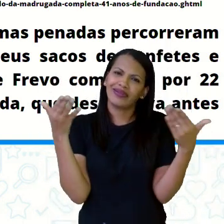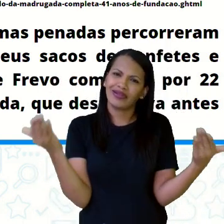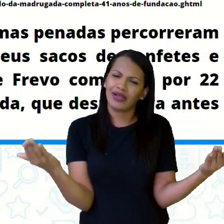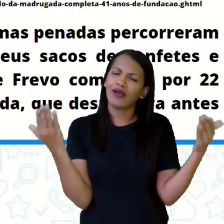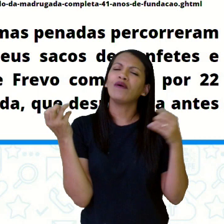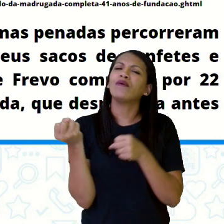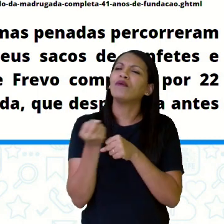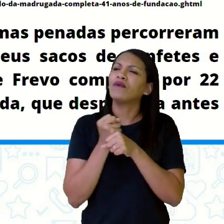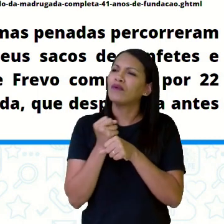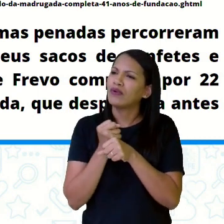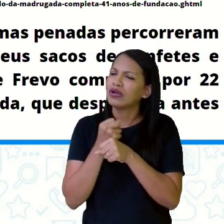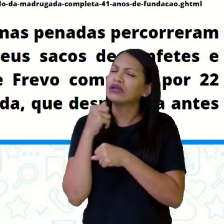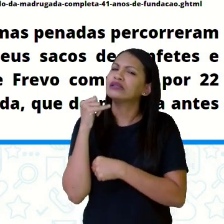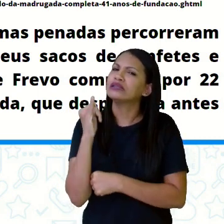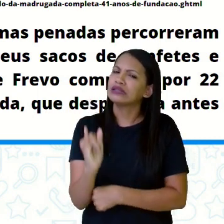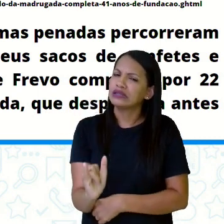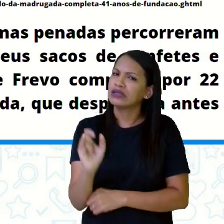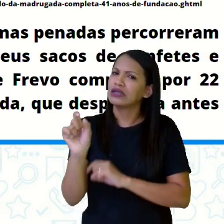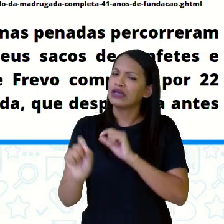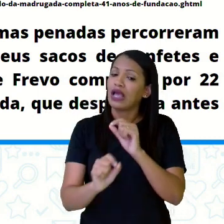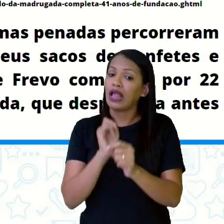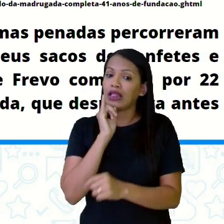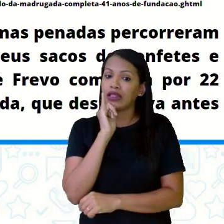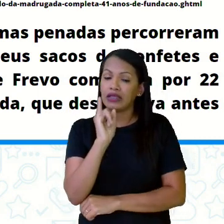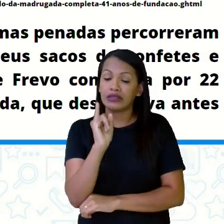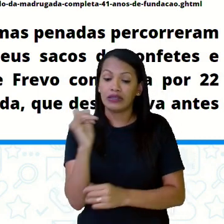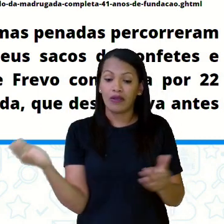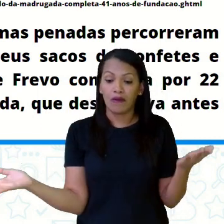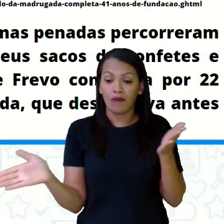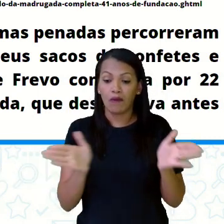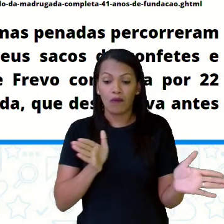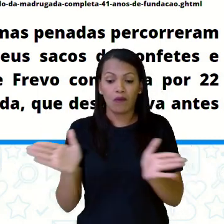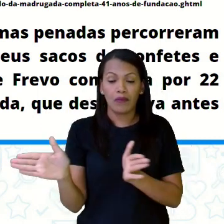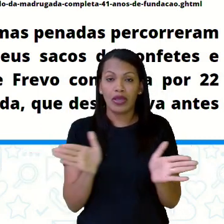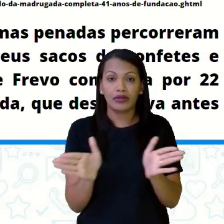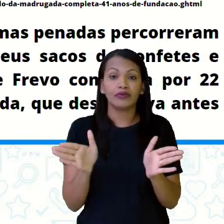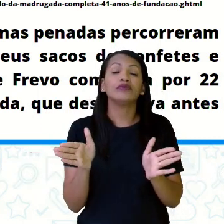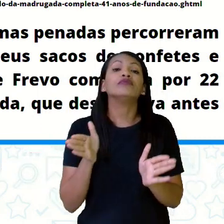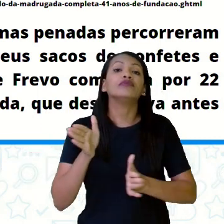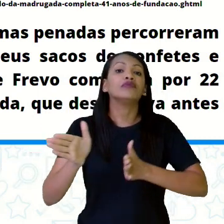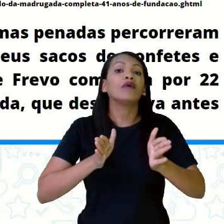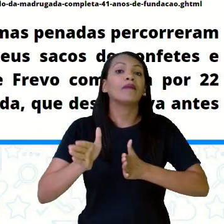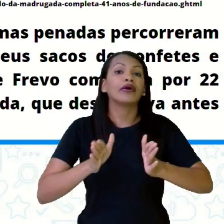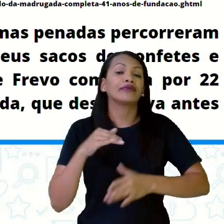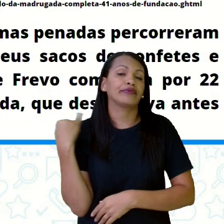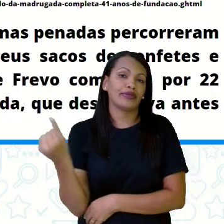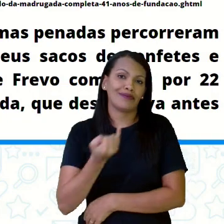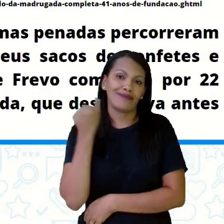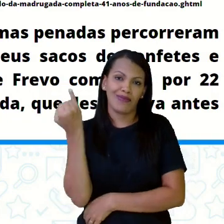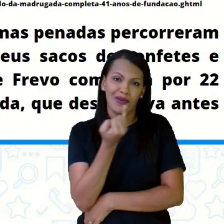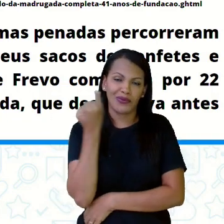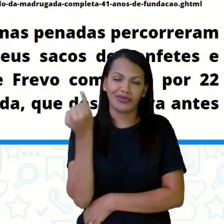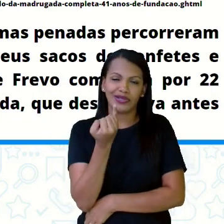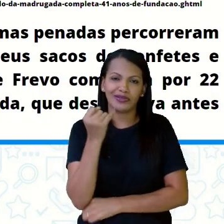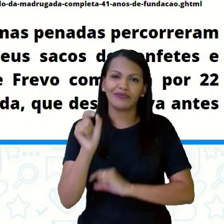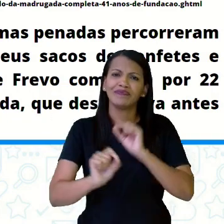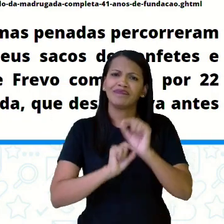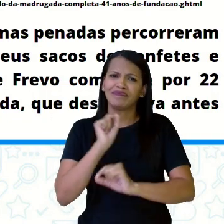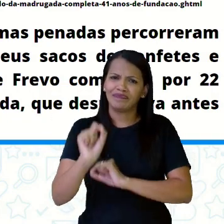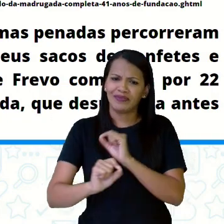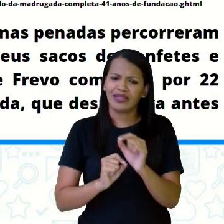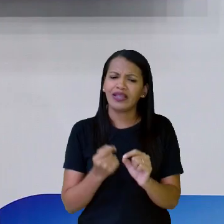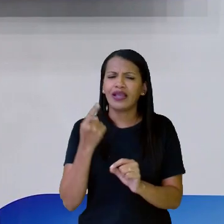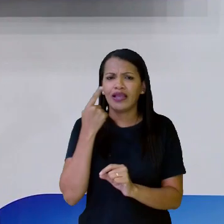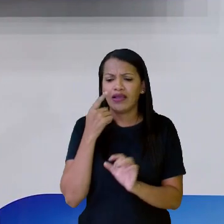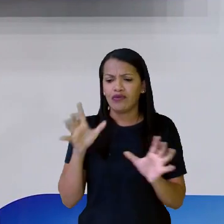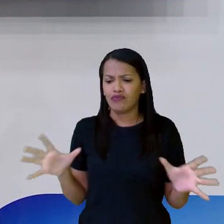o ano sem mencionar esse momento tão importante, né? E sem deixar de lado esse